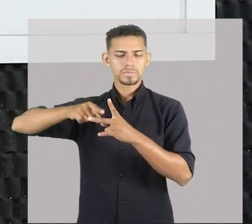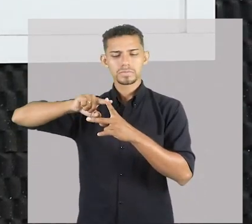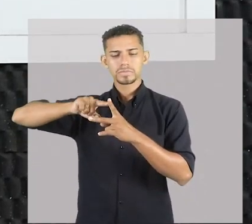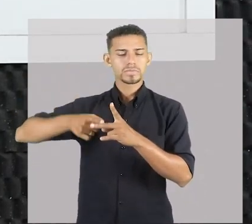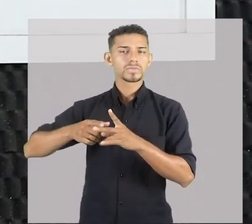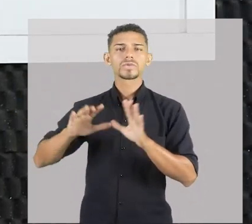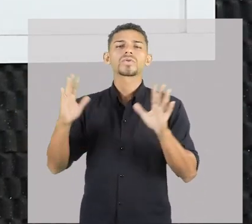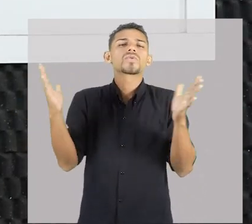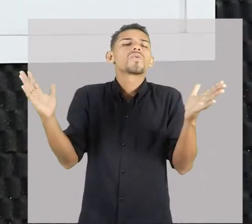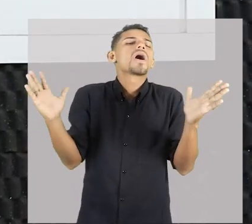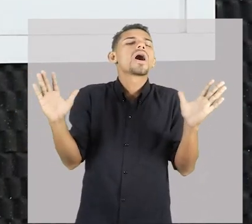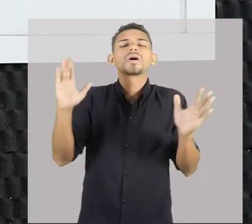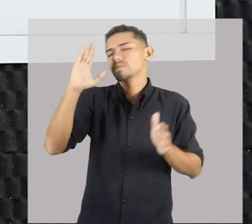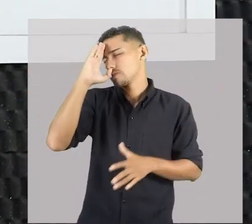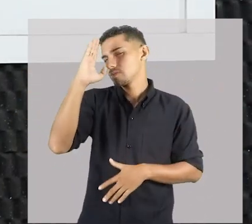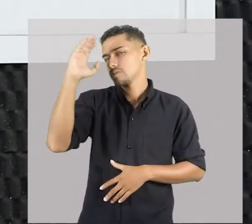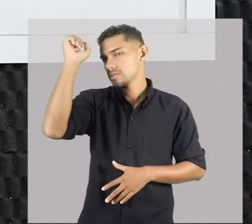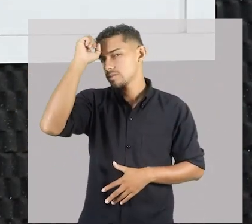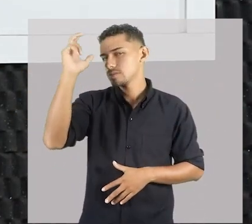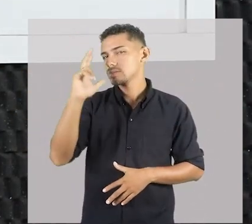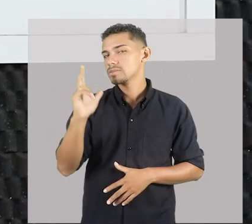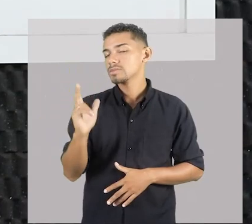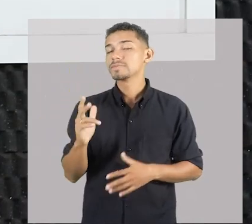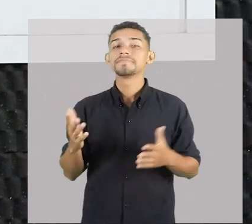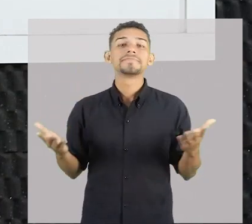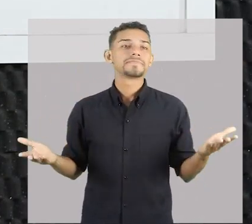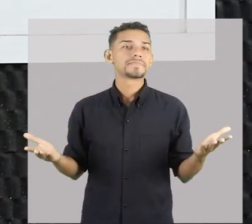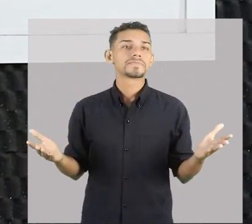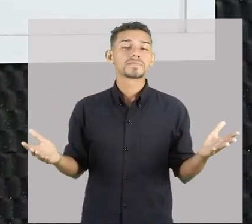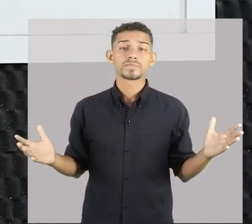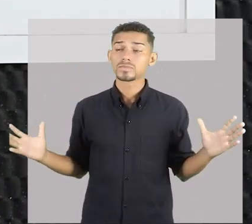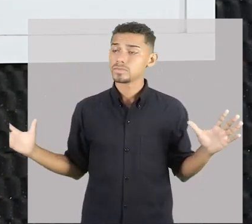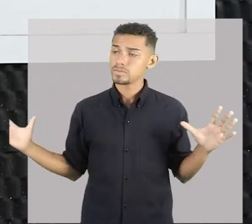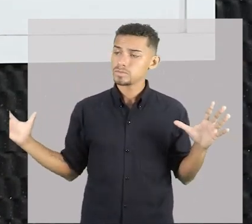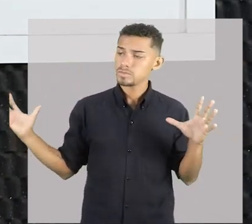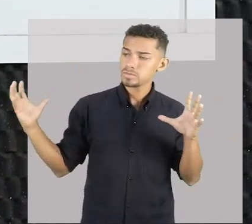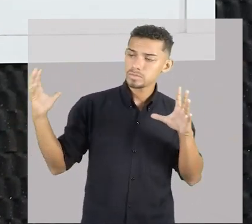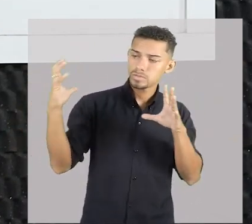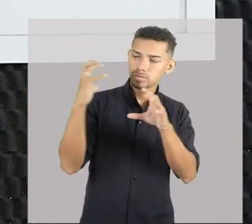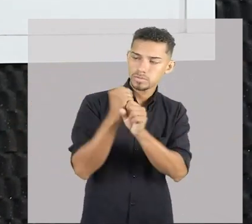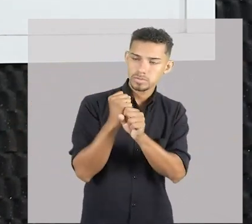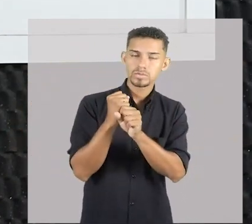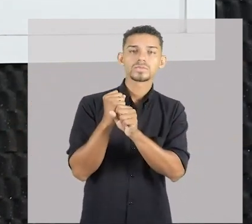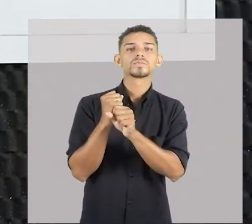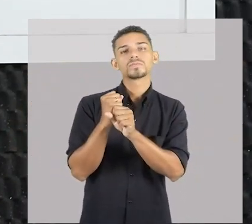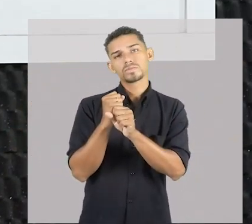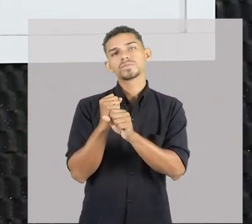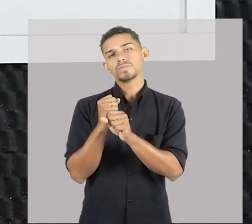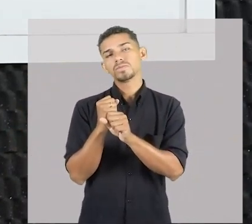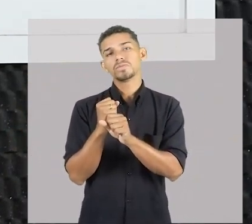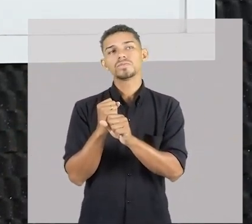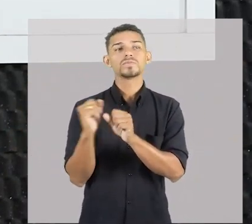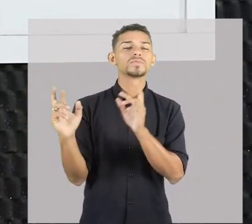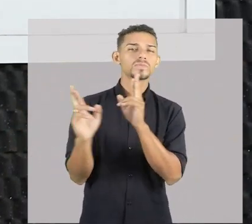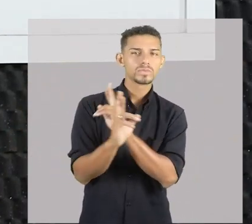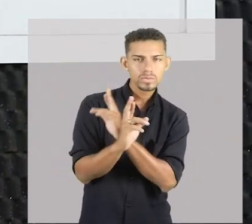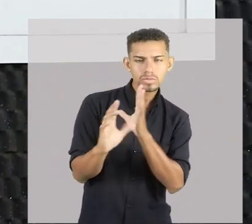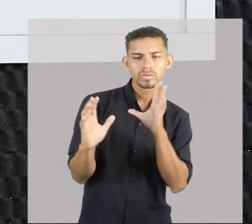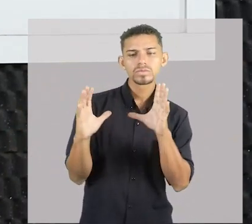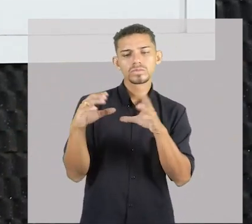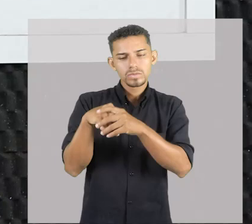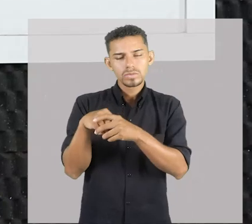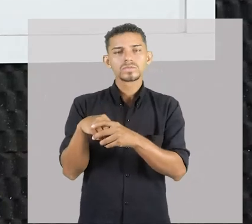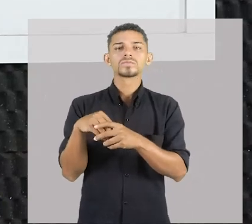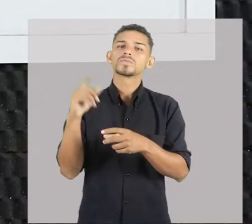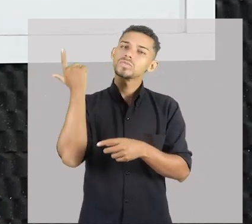seria a cerejinha do bolo aí? É reunir todas essas grandezas que você tem e fazer essas relações que eu